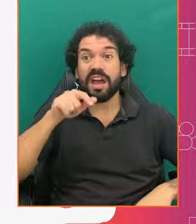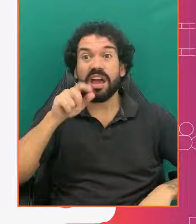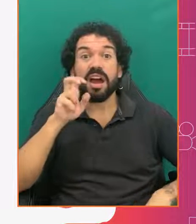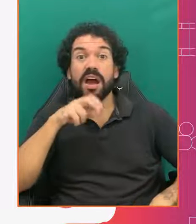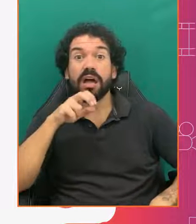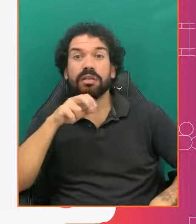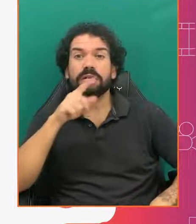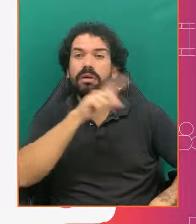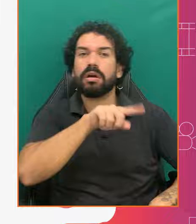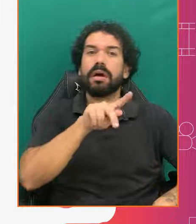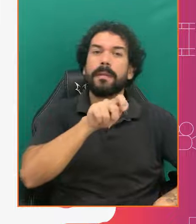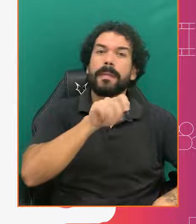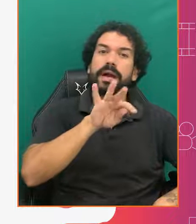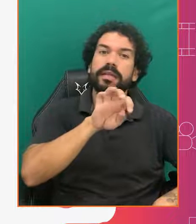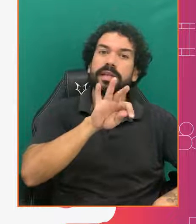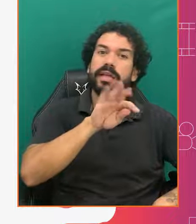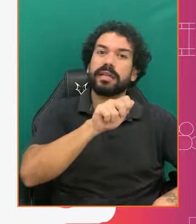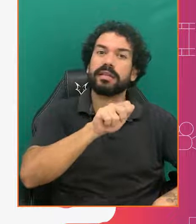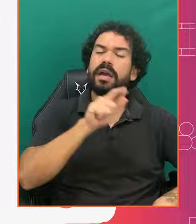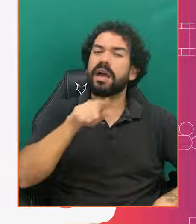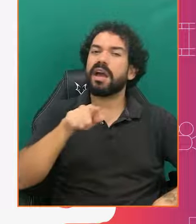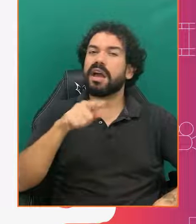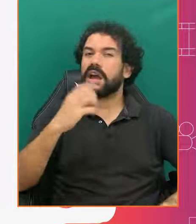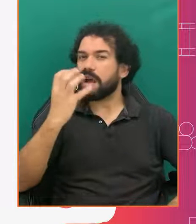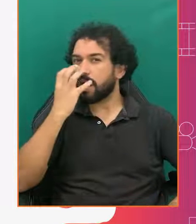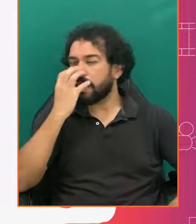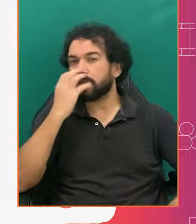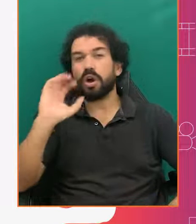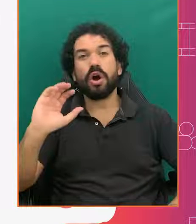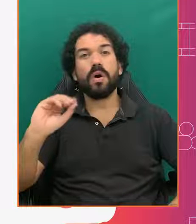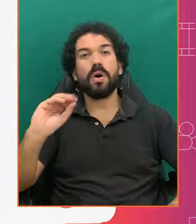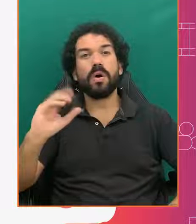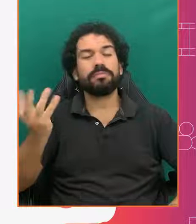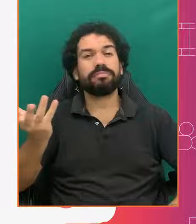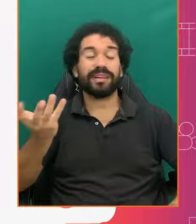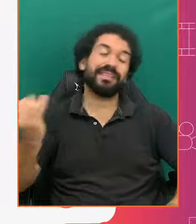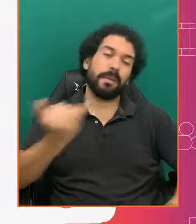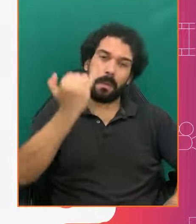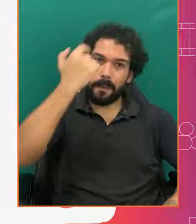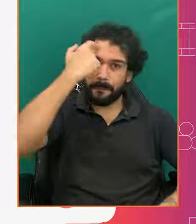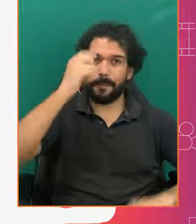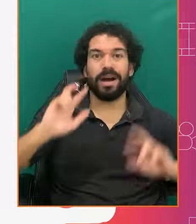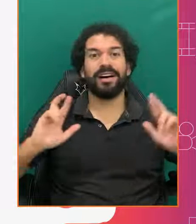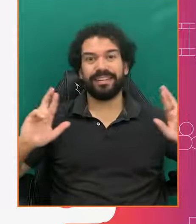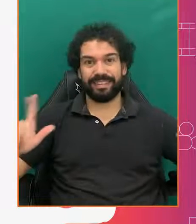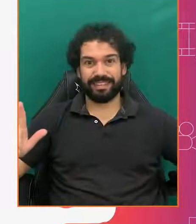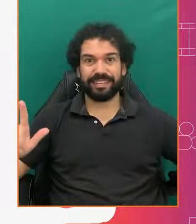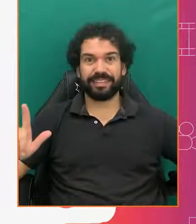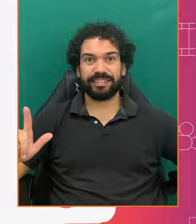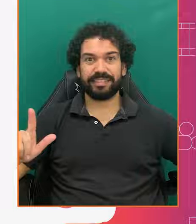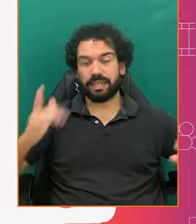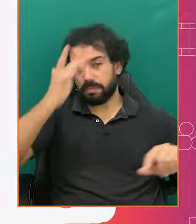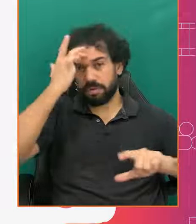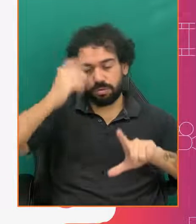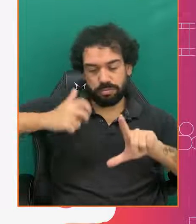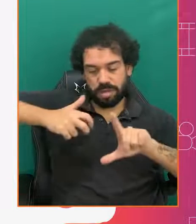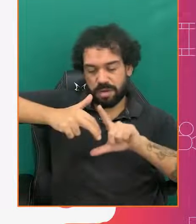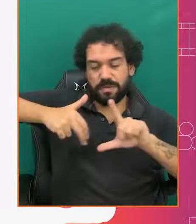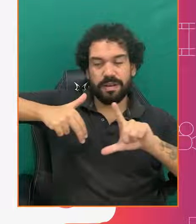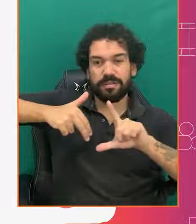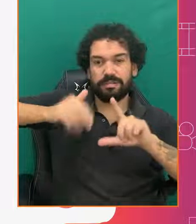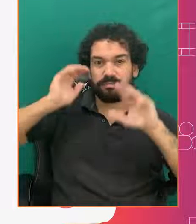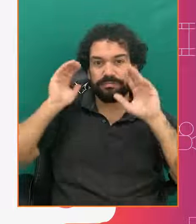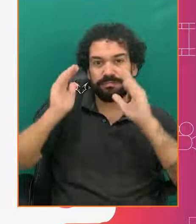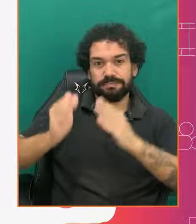o Pateta é um cachorro. É interessante sempre pensar fora da caixa. Um animador que